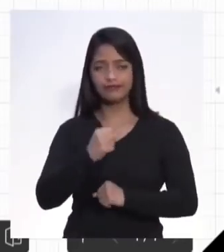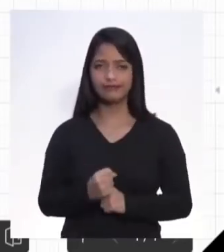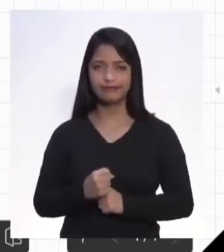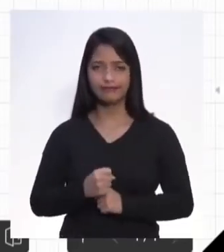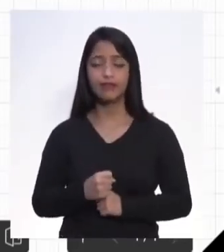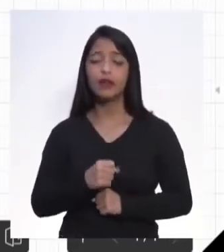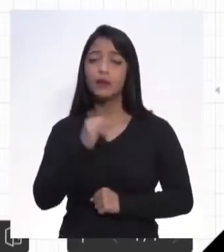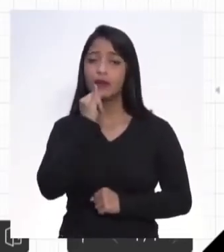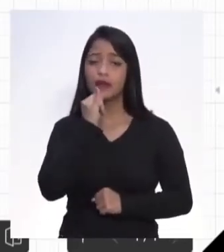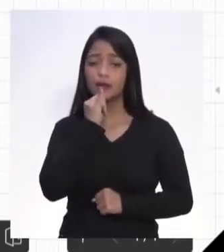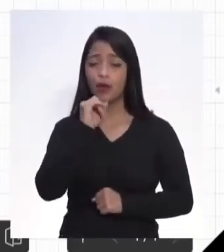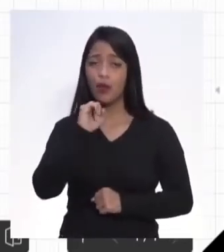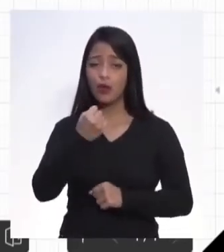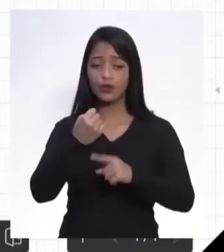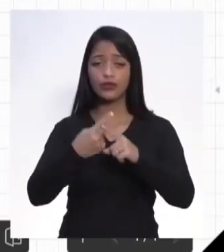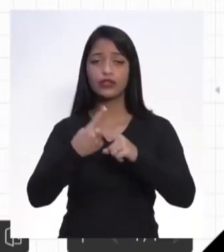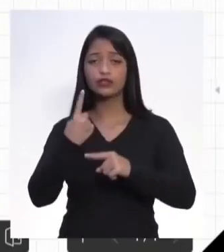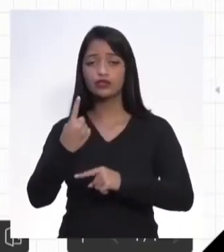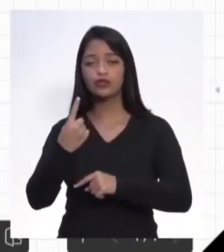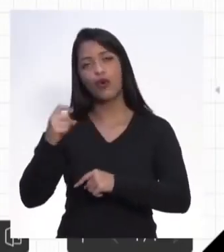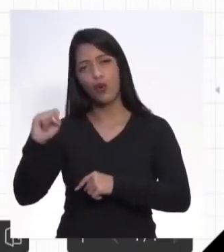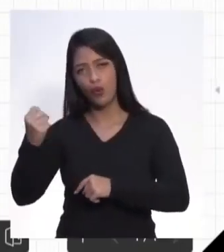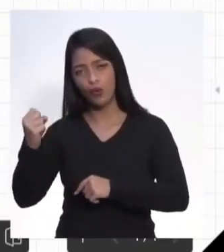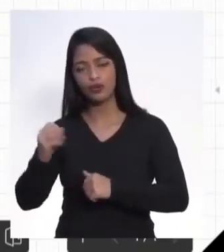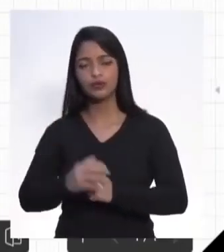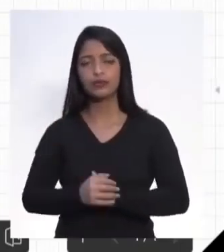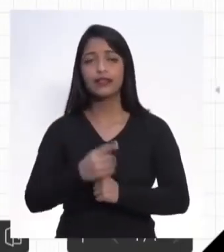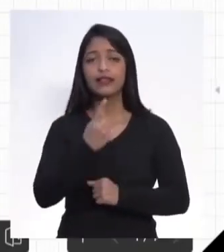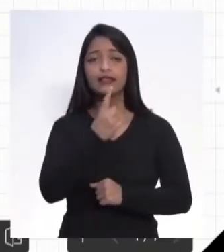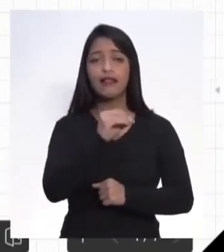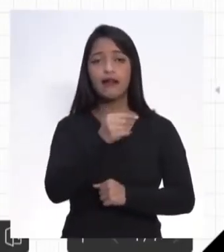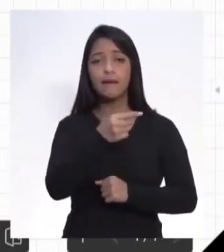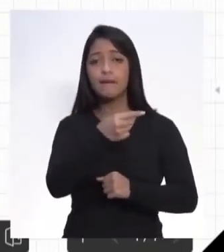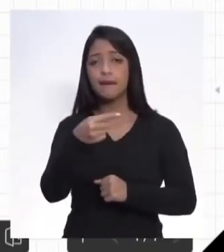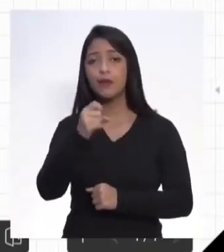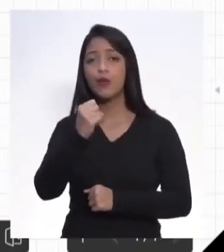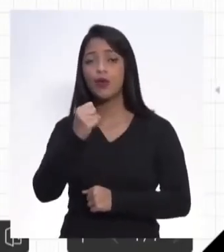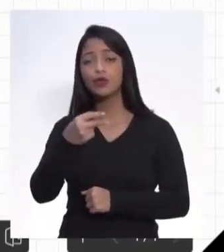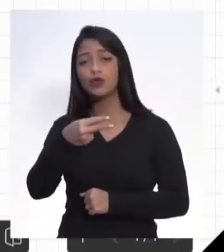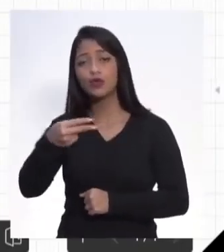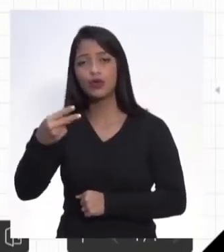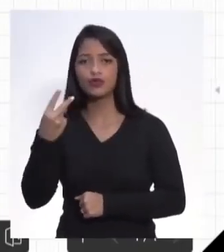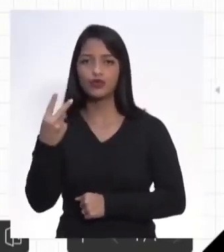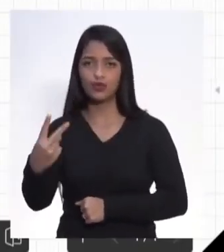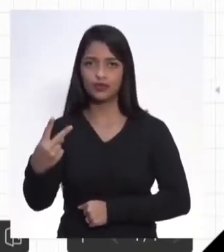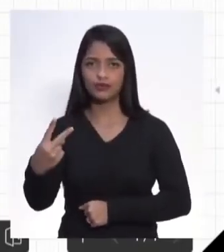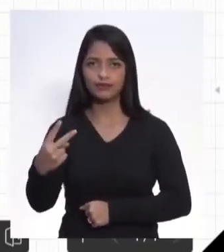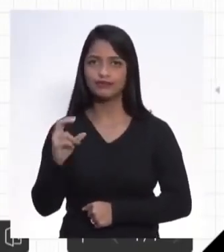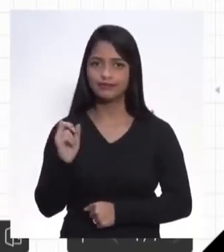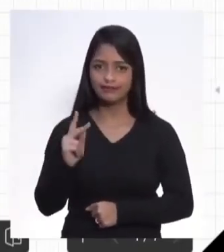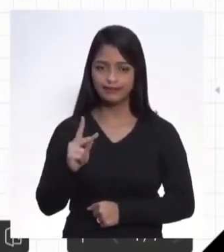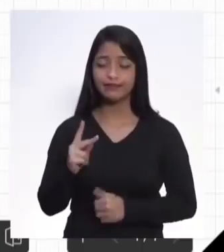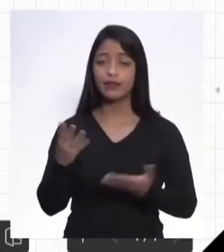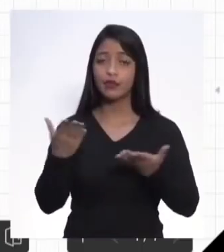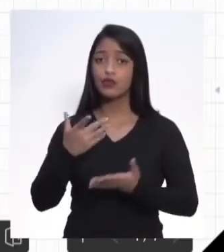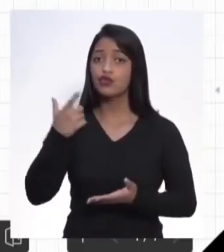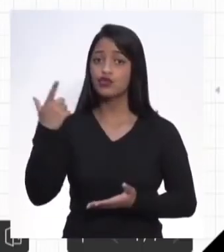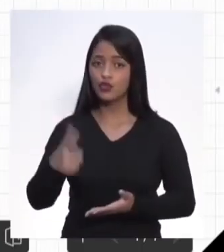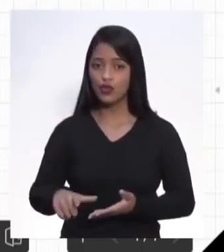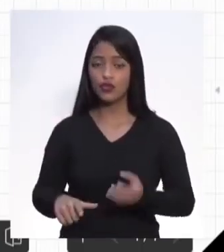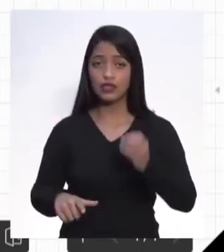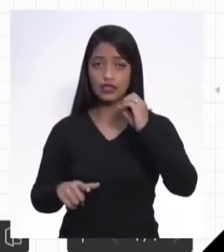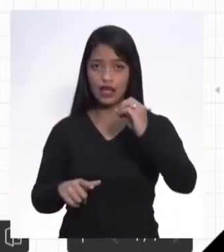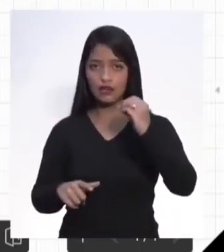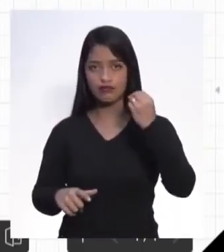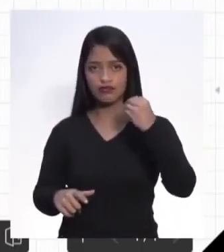faltam quanto? Falta 2, que é o mesmo processo. Vou multiplicar de novo, baixar outro 0, e aí eu vou